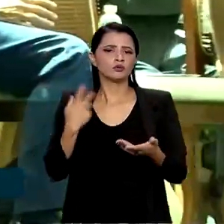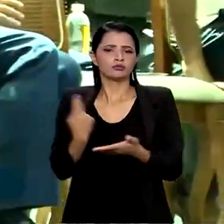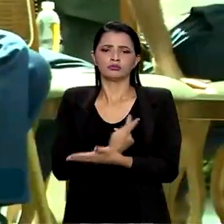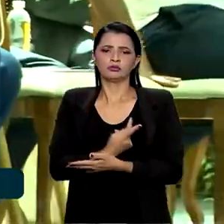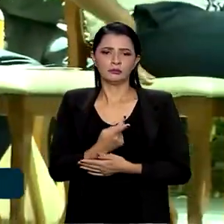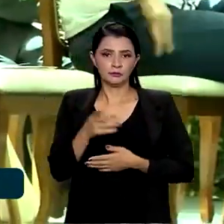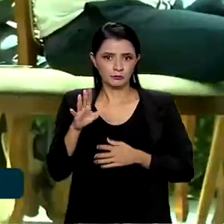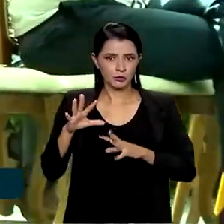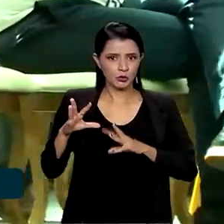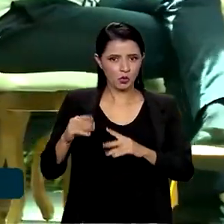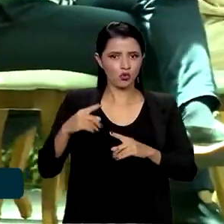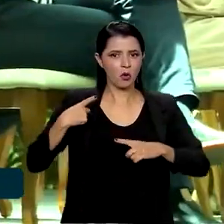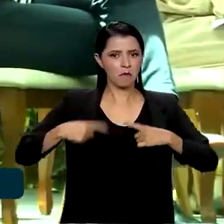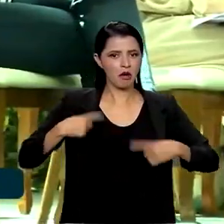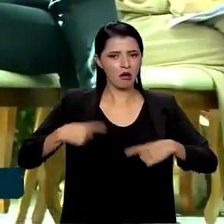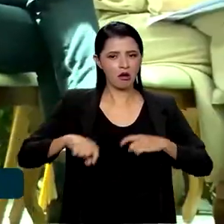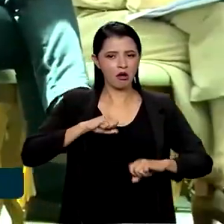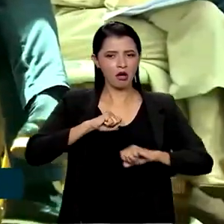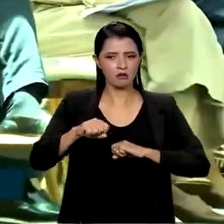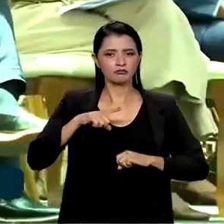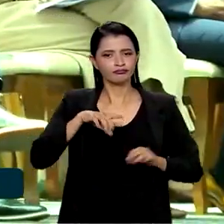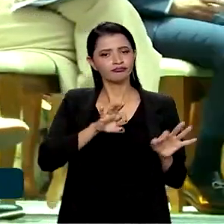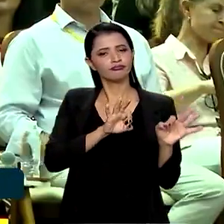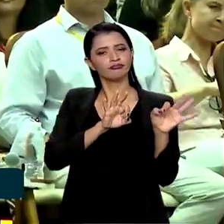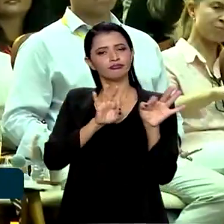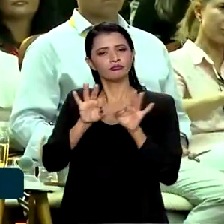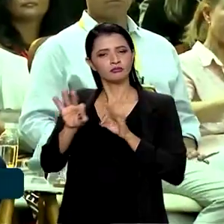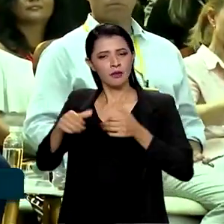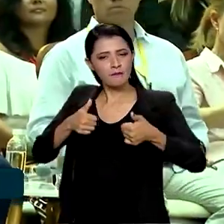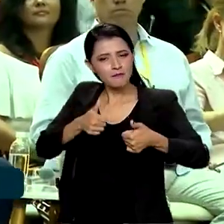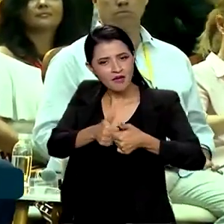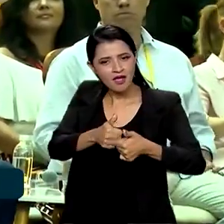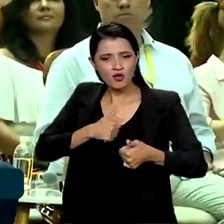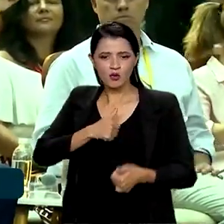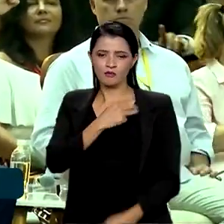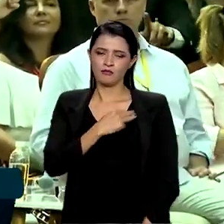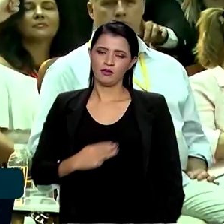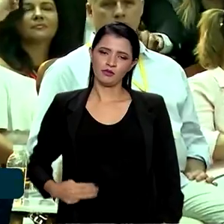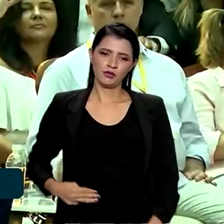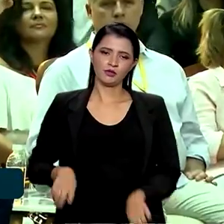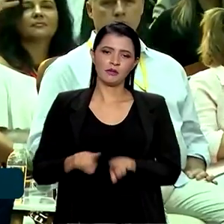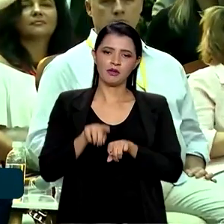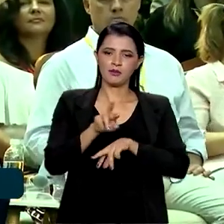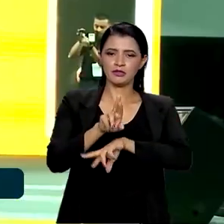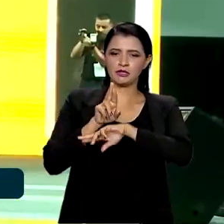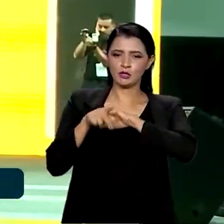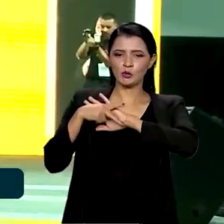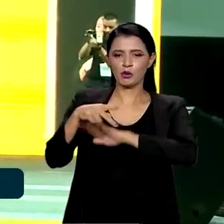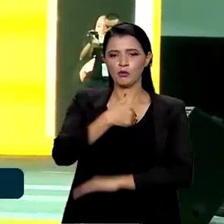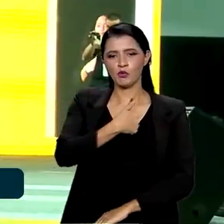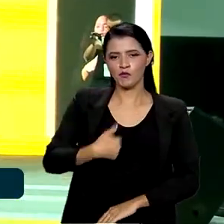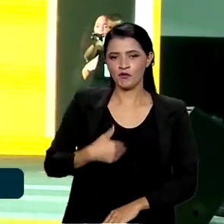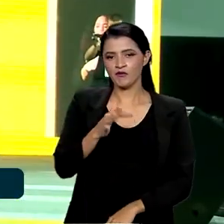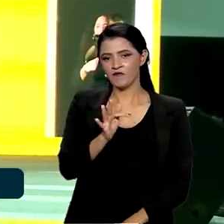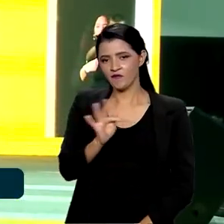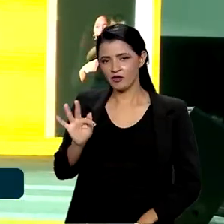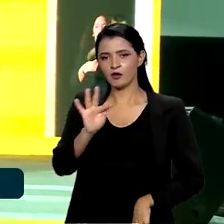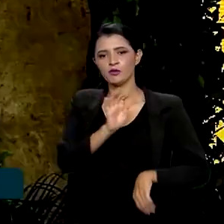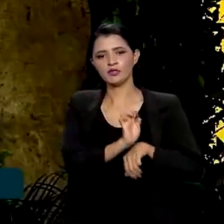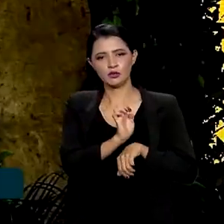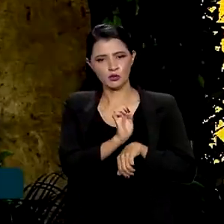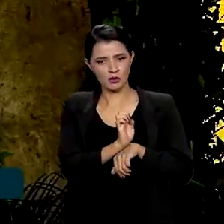E todos os debates foram acompanhados de perto por ministros e representantes dos governos federal e